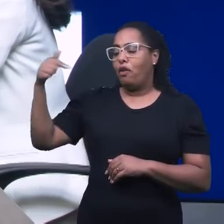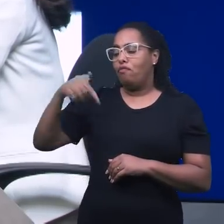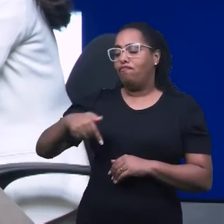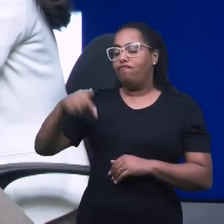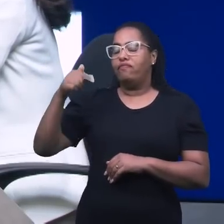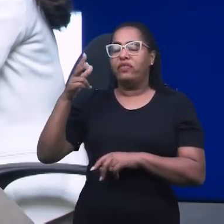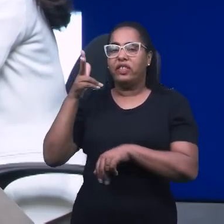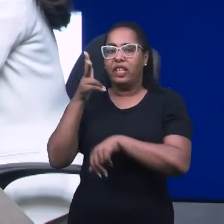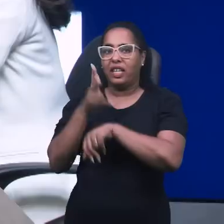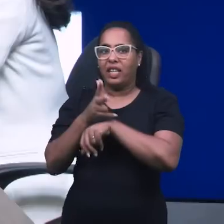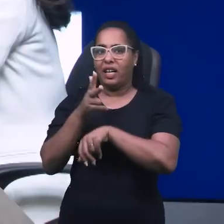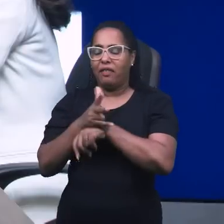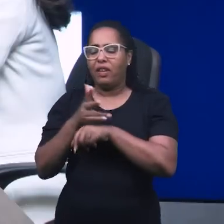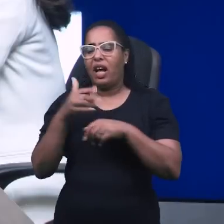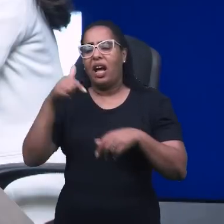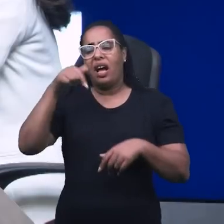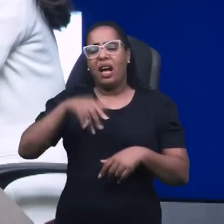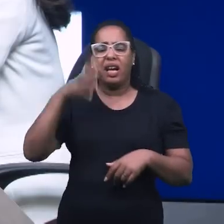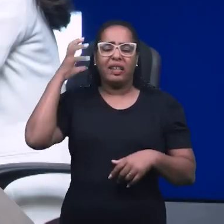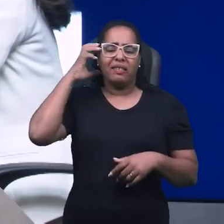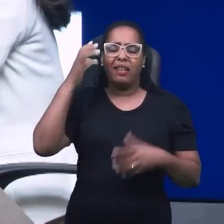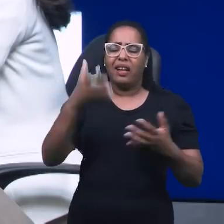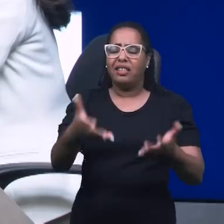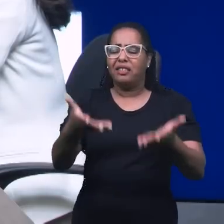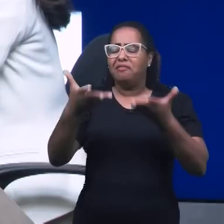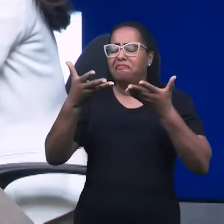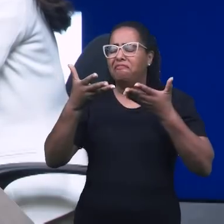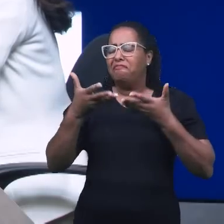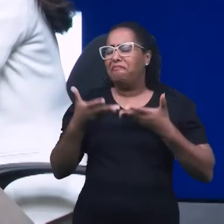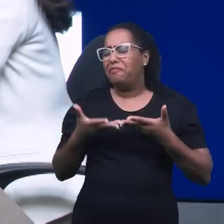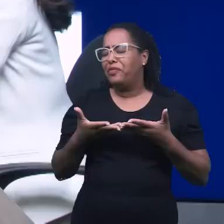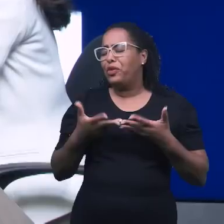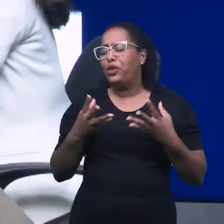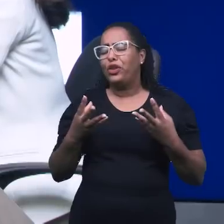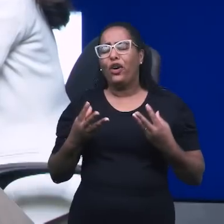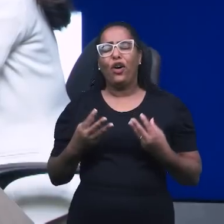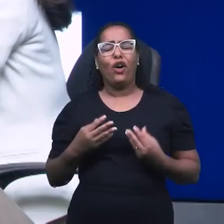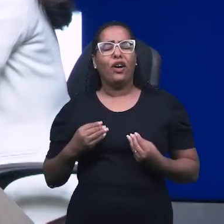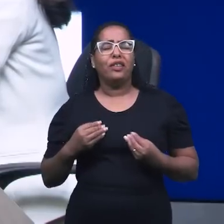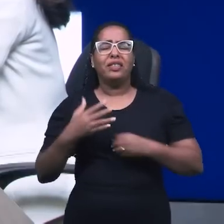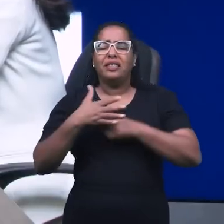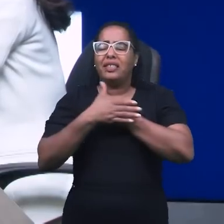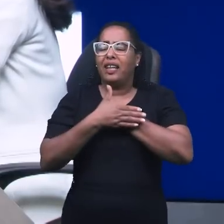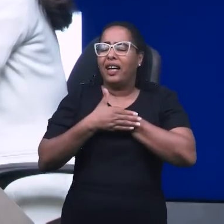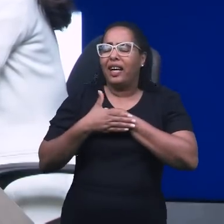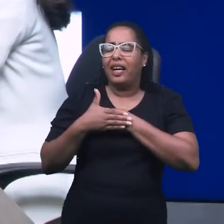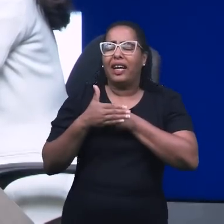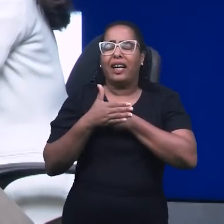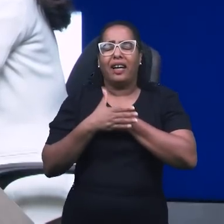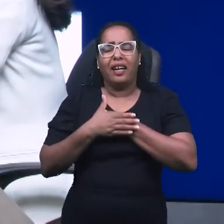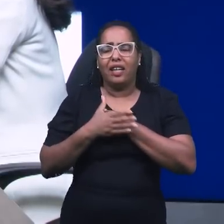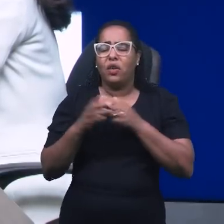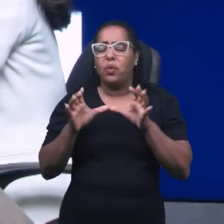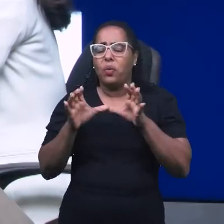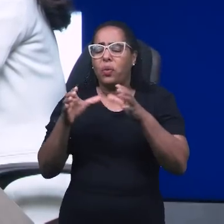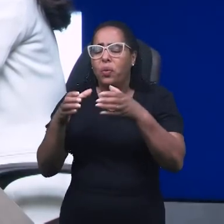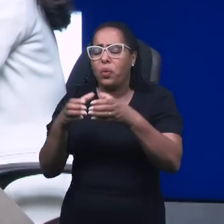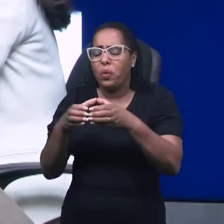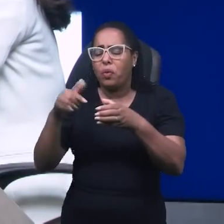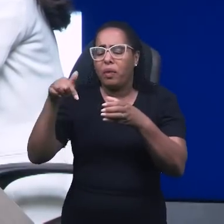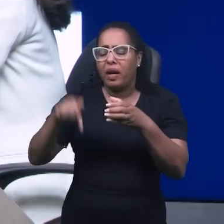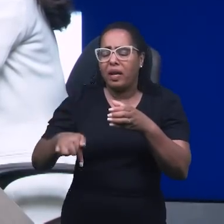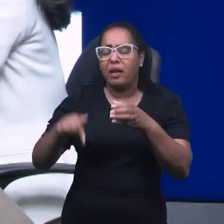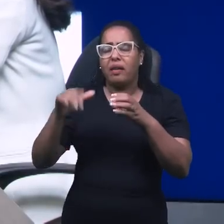eu gravar, né? Fui recebida aqui na rádio com muito carinho. A equipe